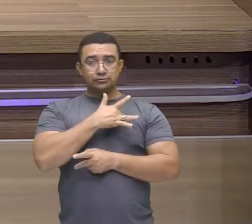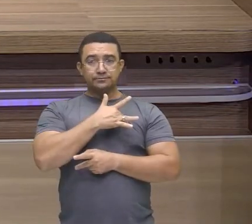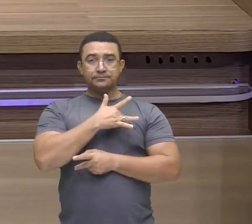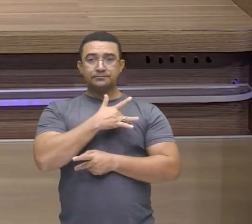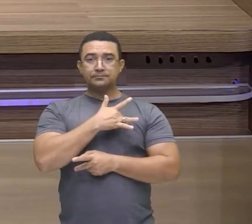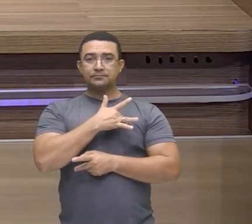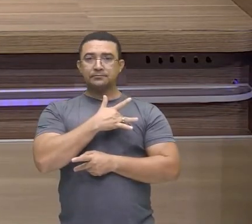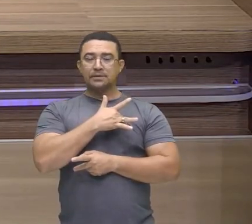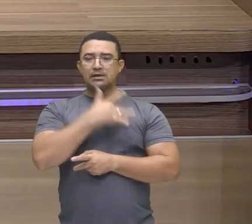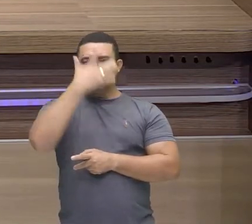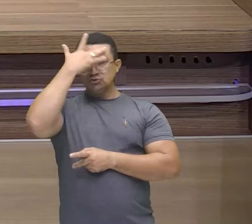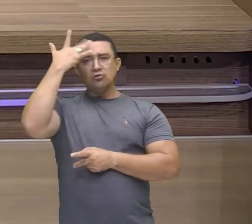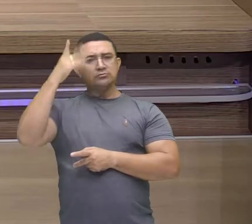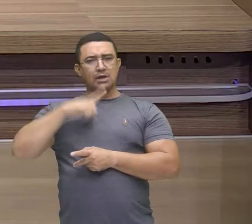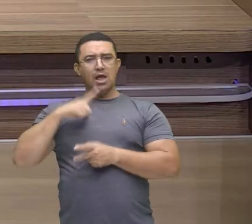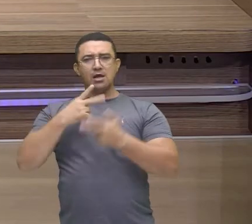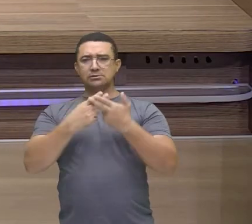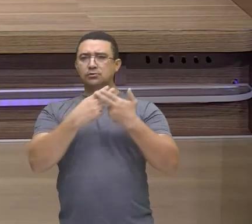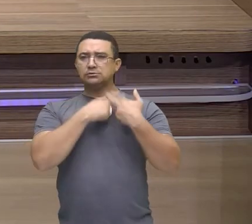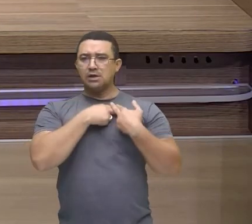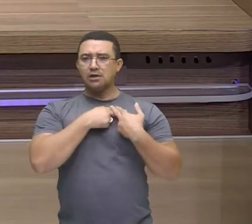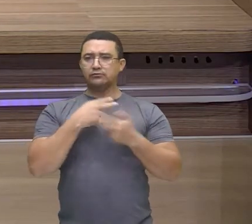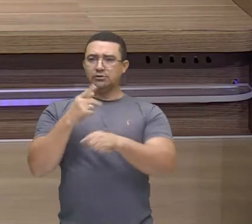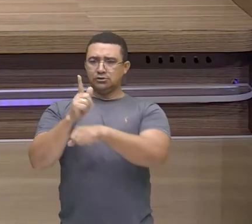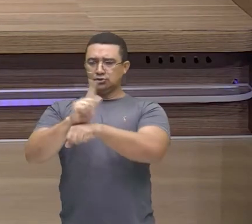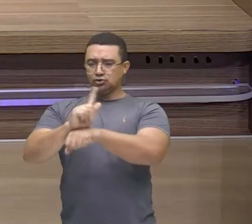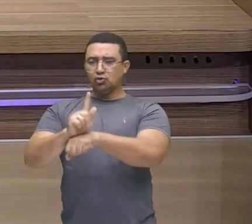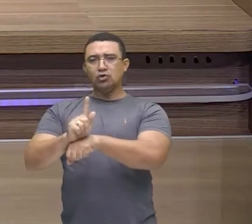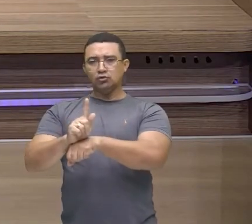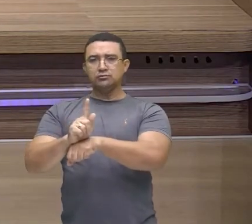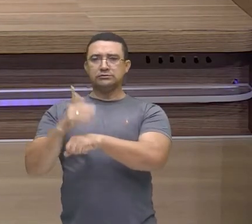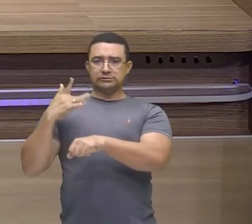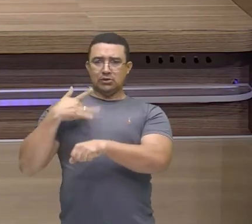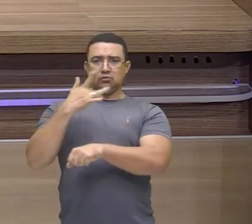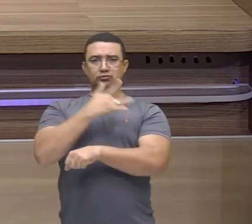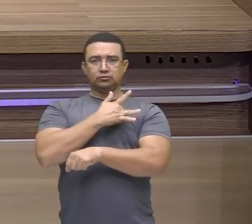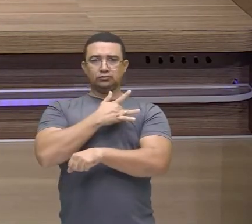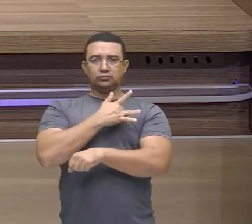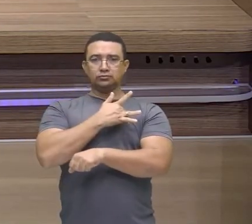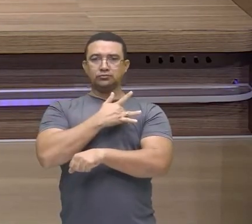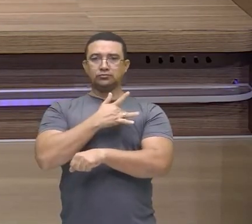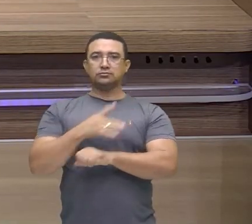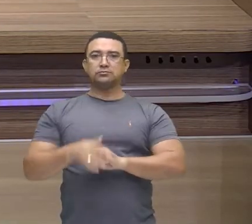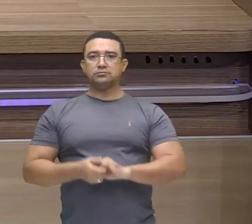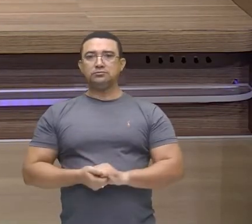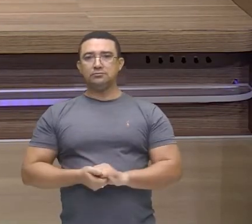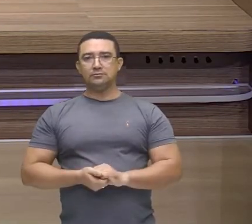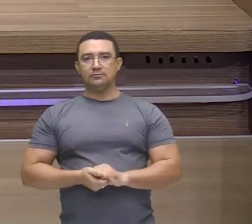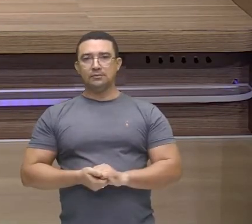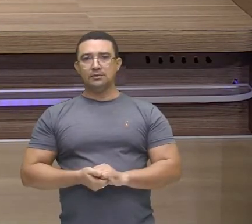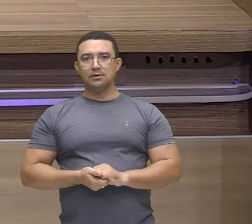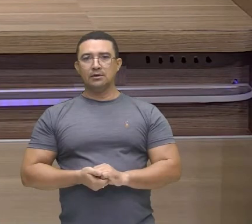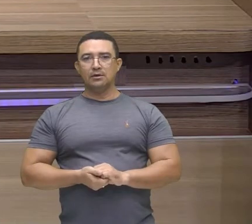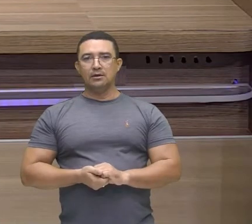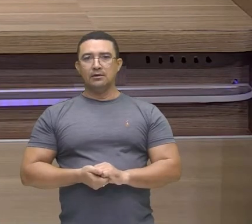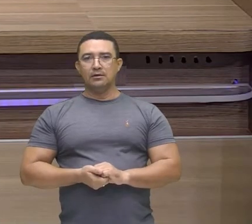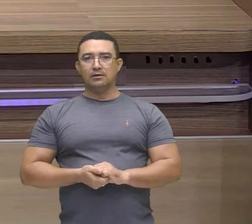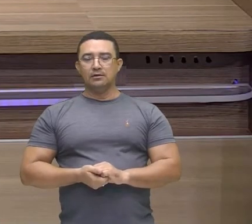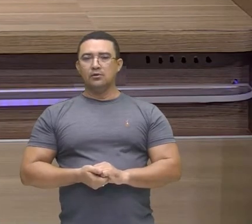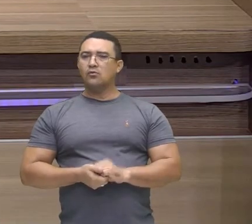os que são responsáveis, né, são gestores de saúde, lá em cima, eles só falam em hospital,